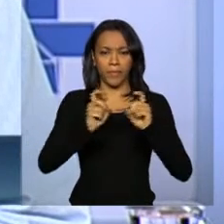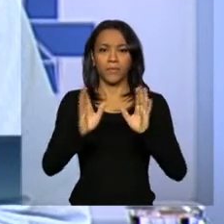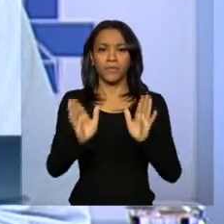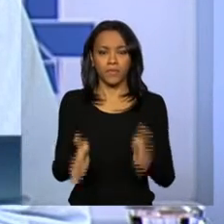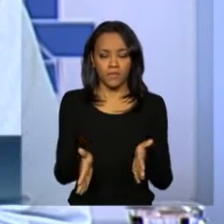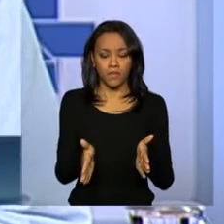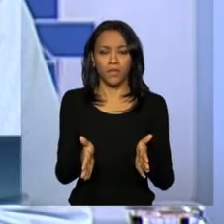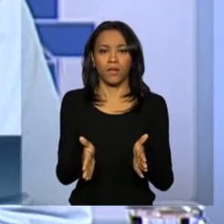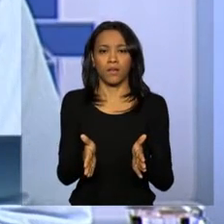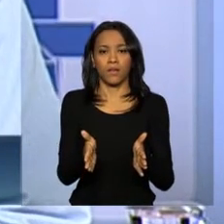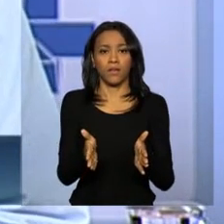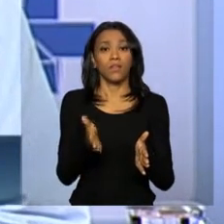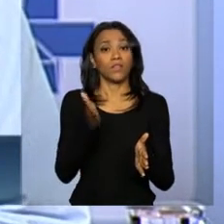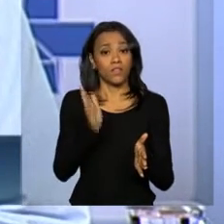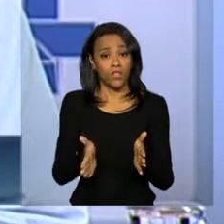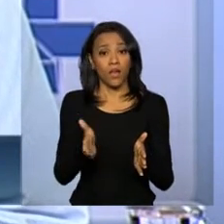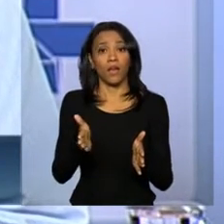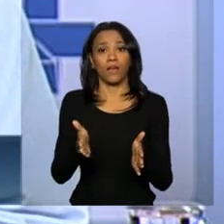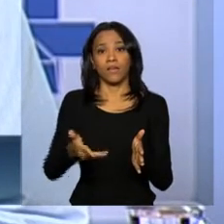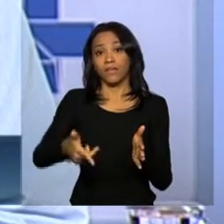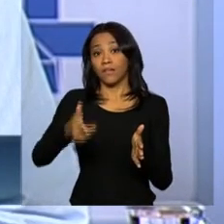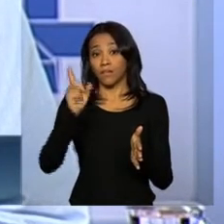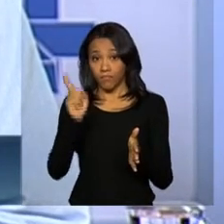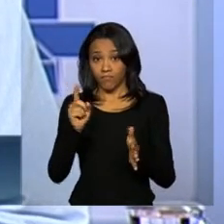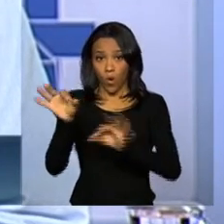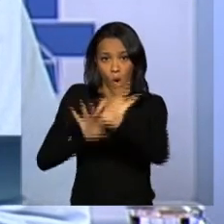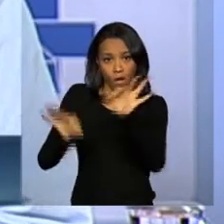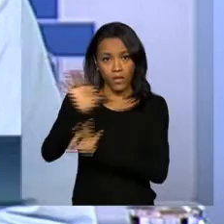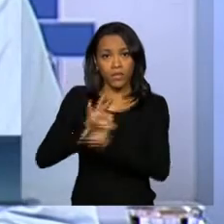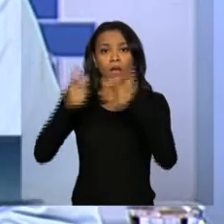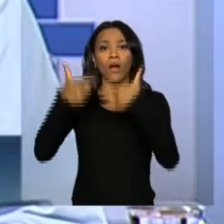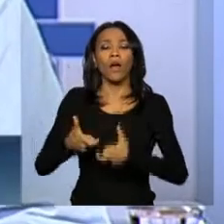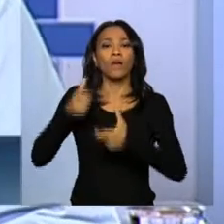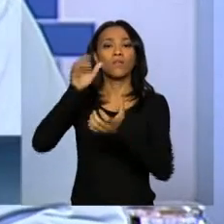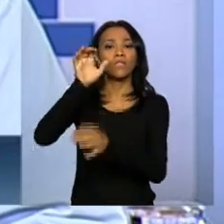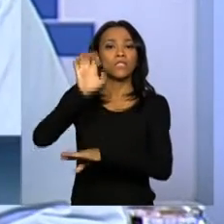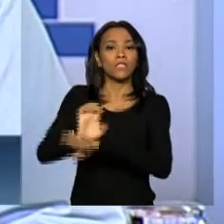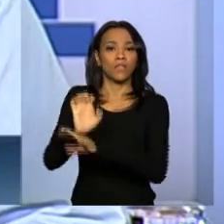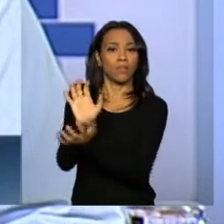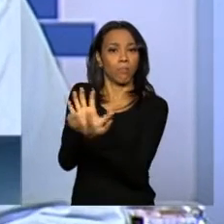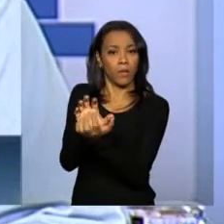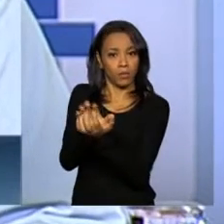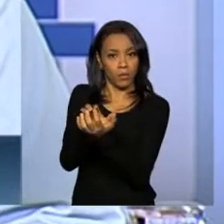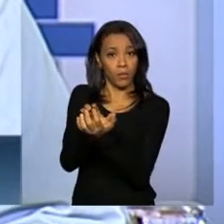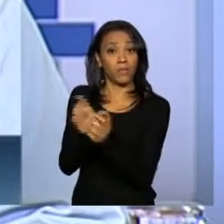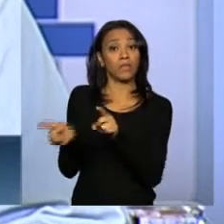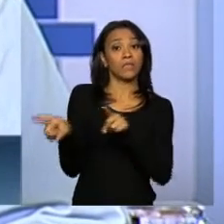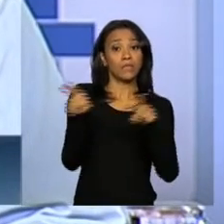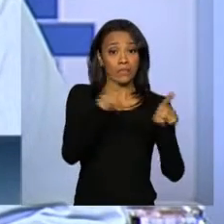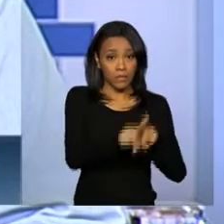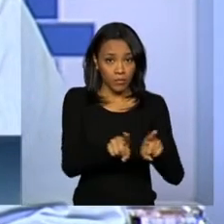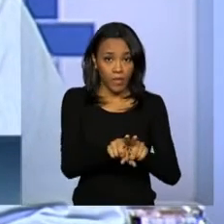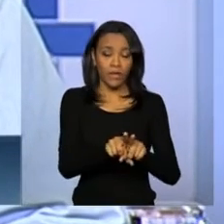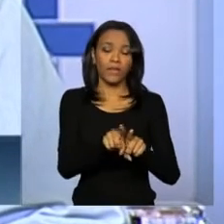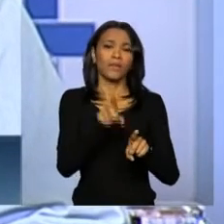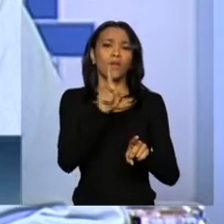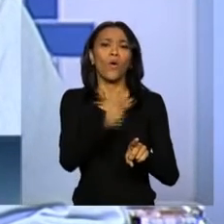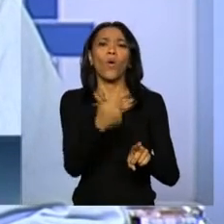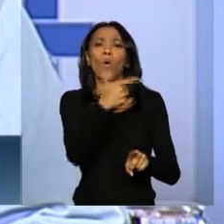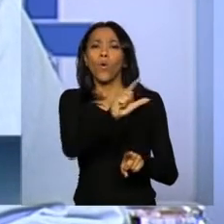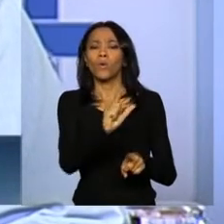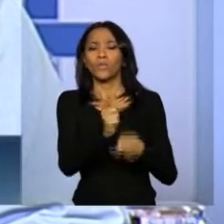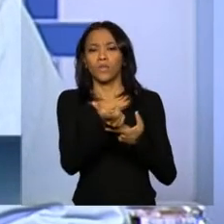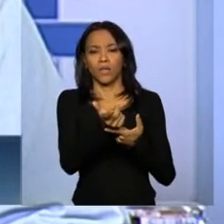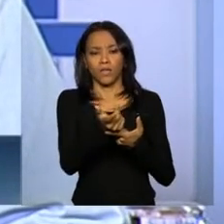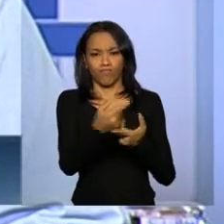especialmente aquilo que foi construído em Pernambuco, e também se baseia no teste daquelas definições do protocolo